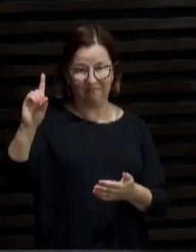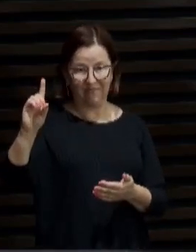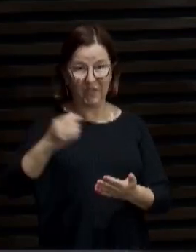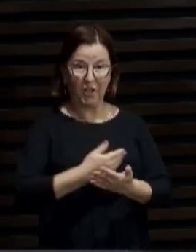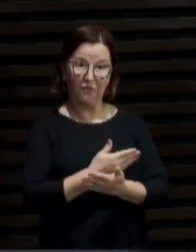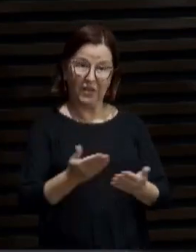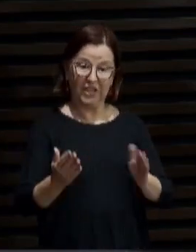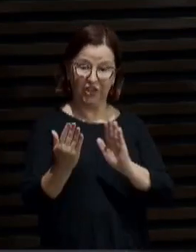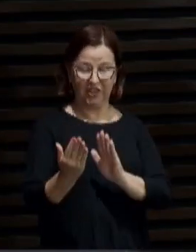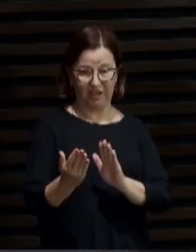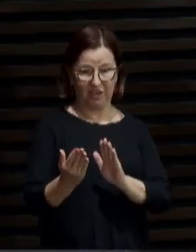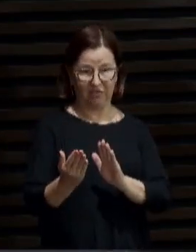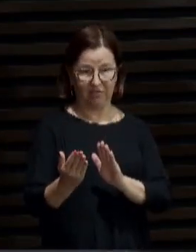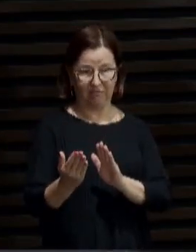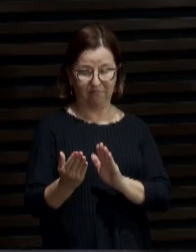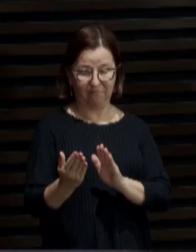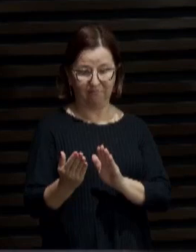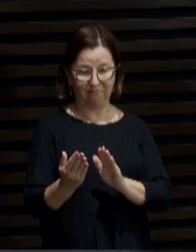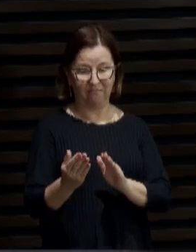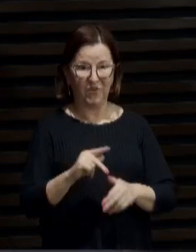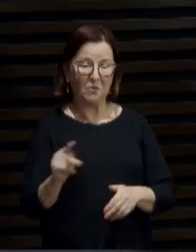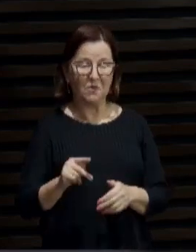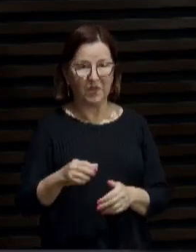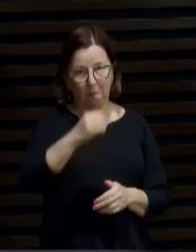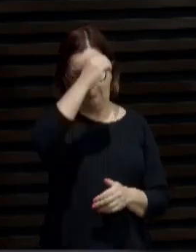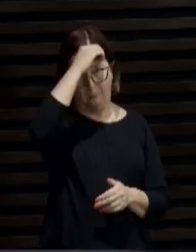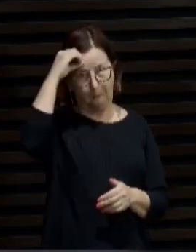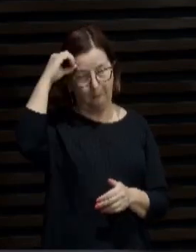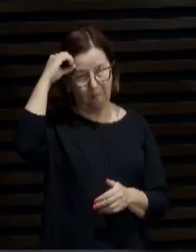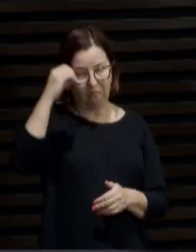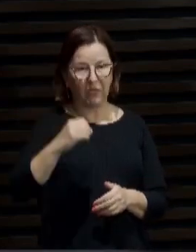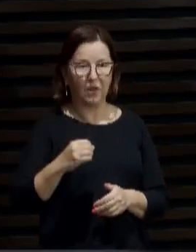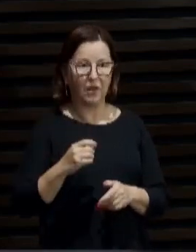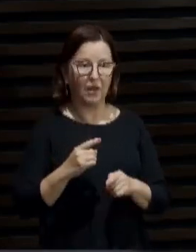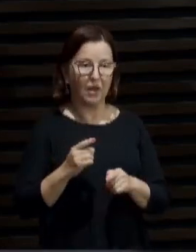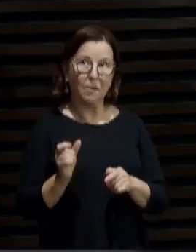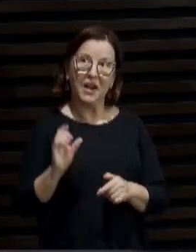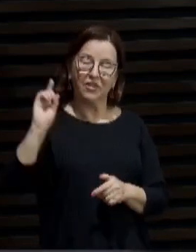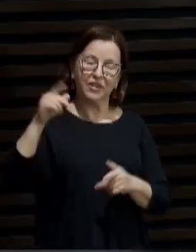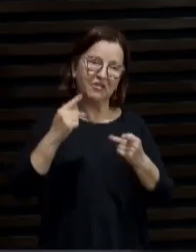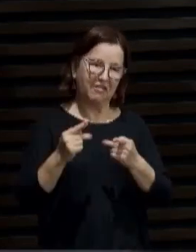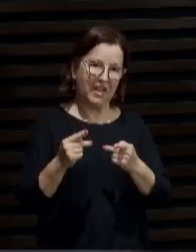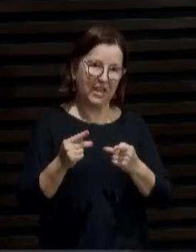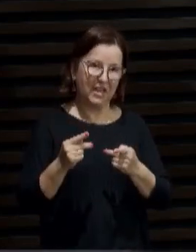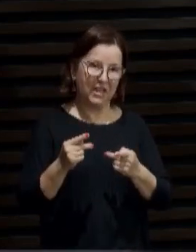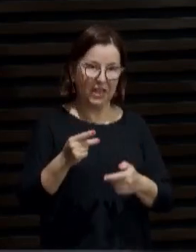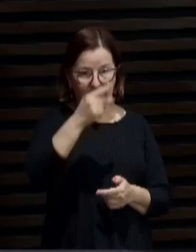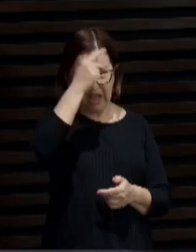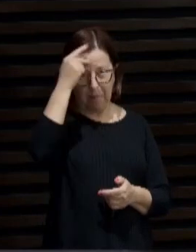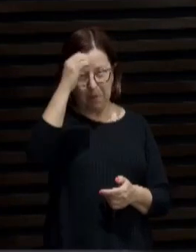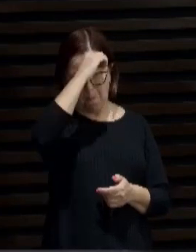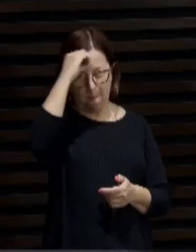está diante de um nécio. Porque a palavra diz o nécio em seu coração, não há Deus. Então